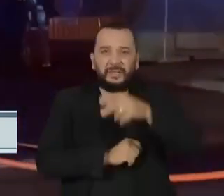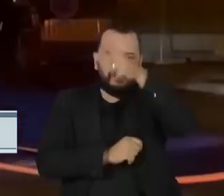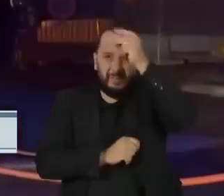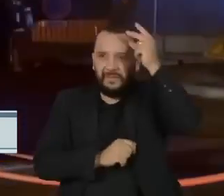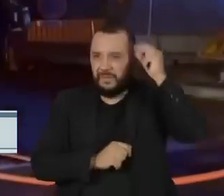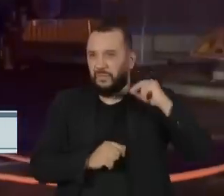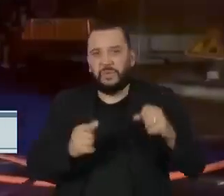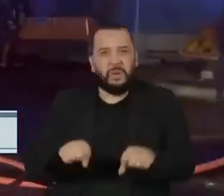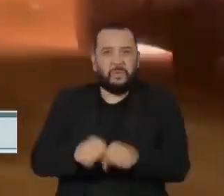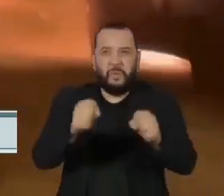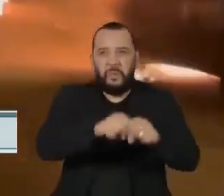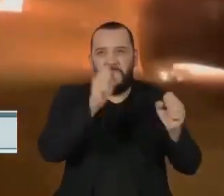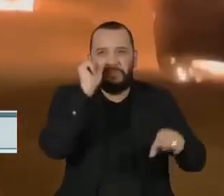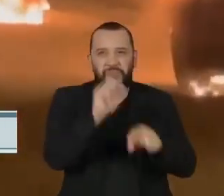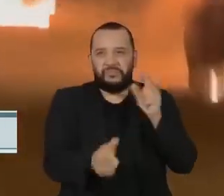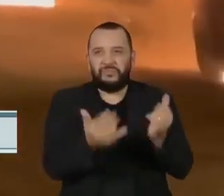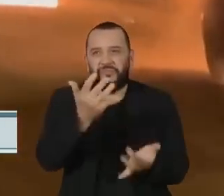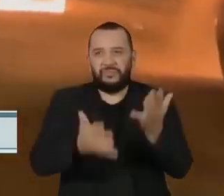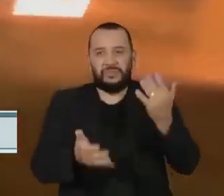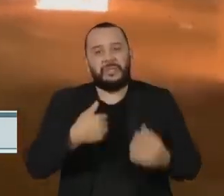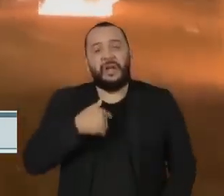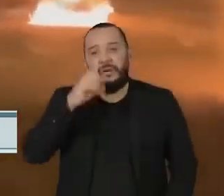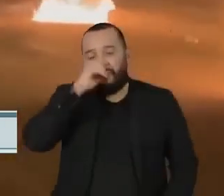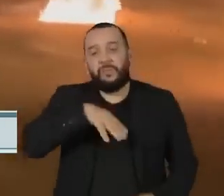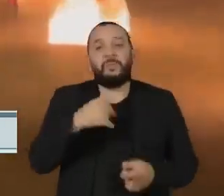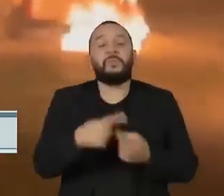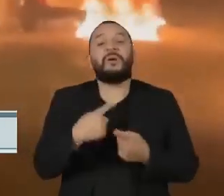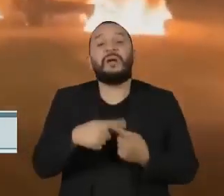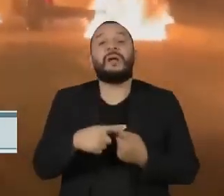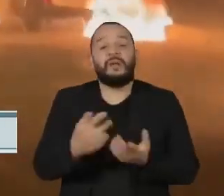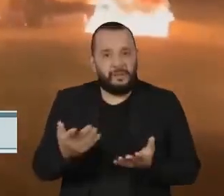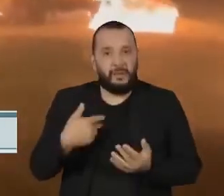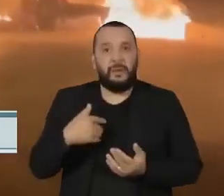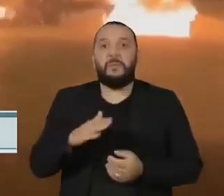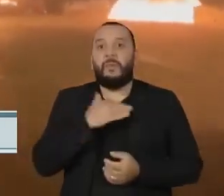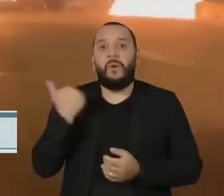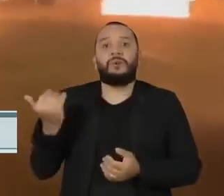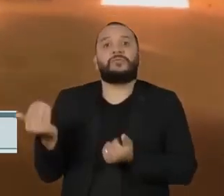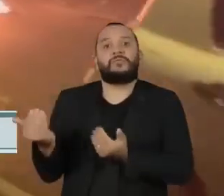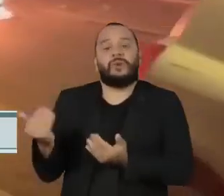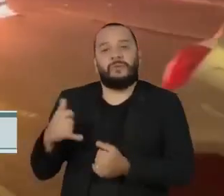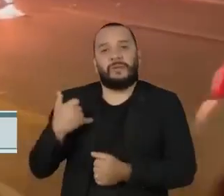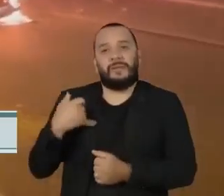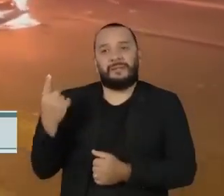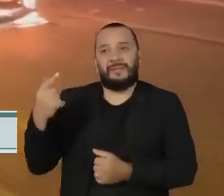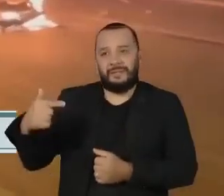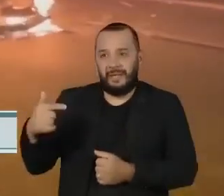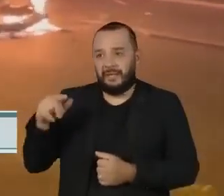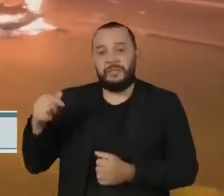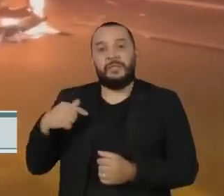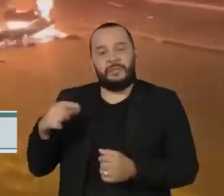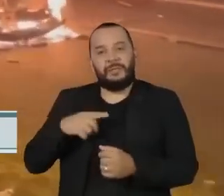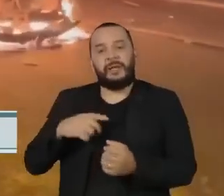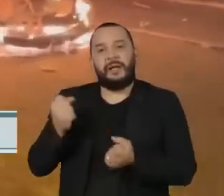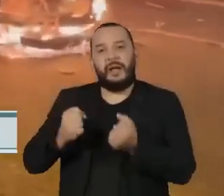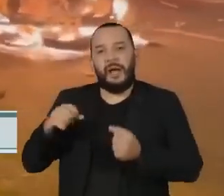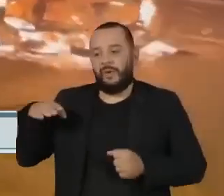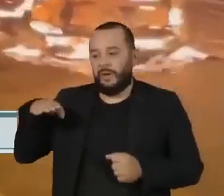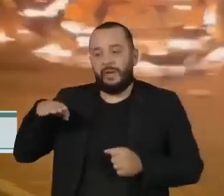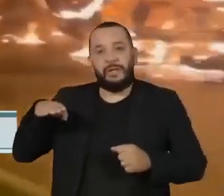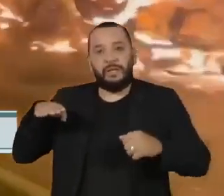também foram atacadas. A revolta começou após a morte de um jovem de 17 anos que teria furado uma blitz de